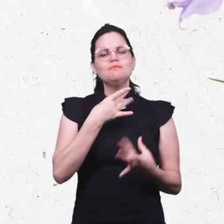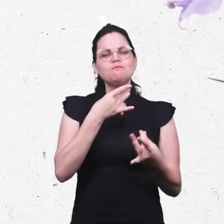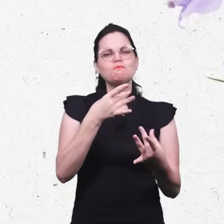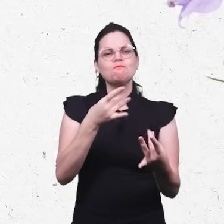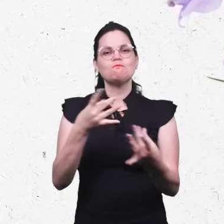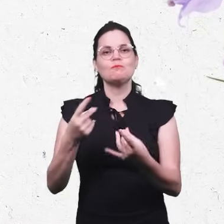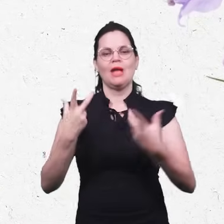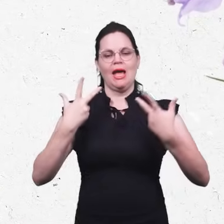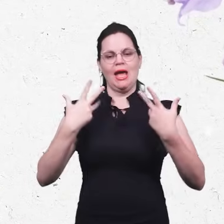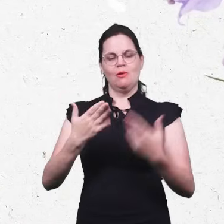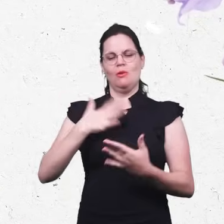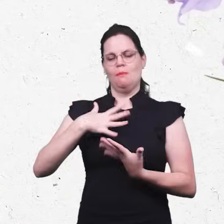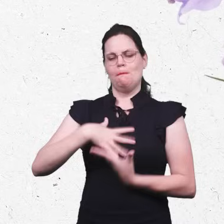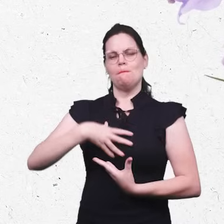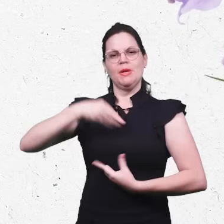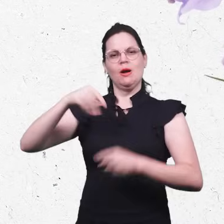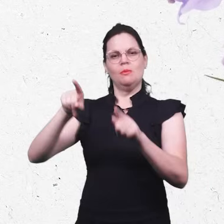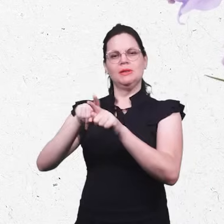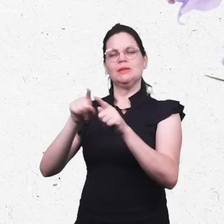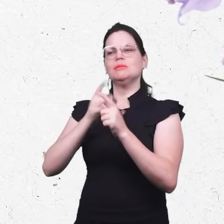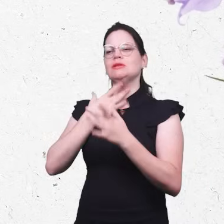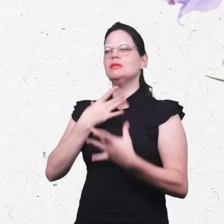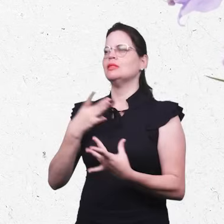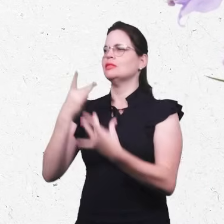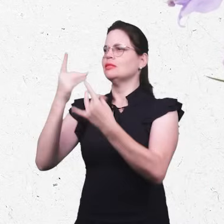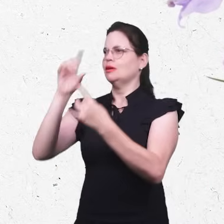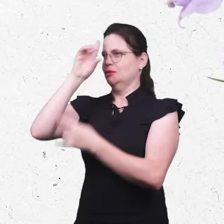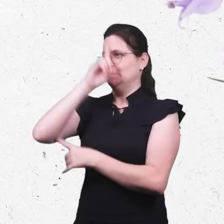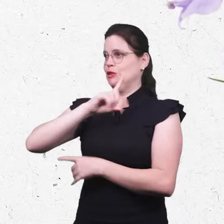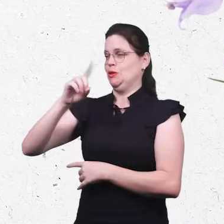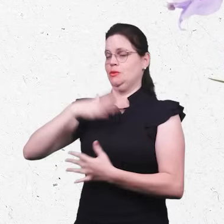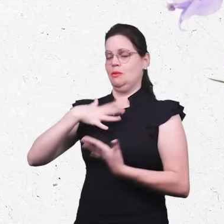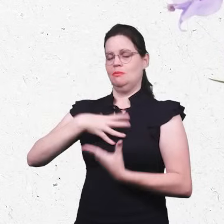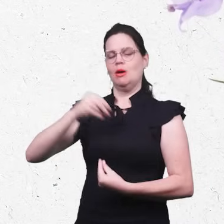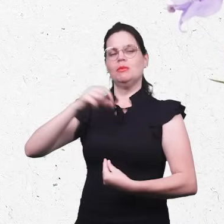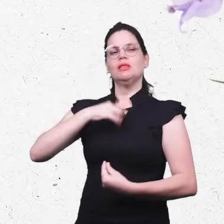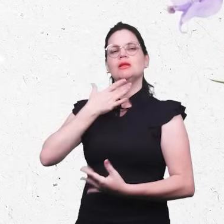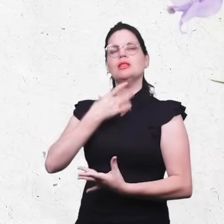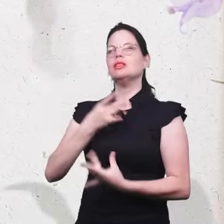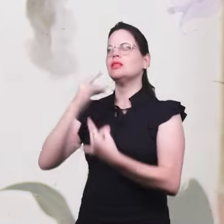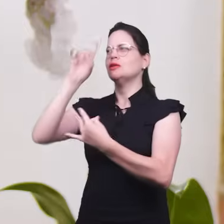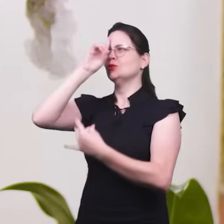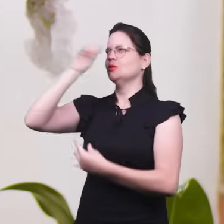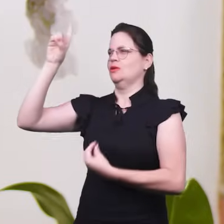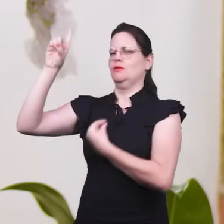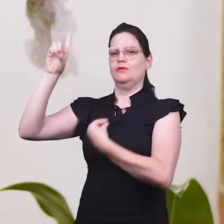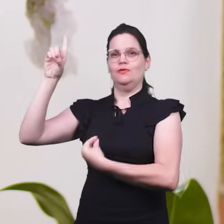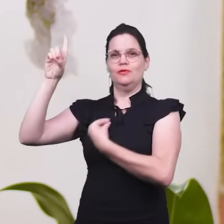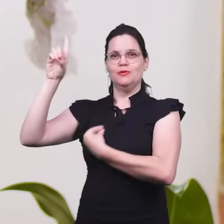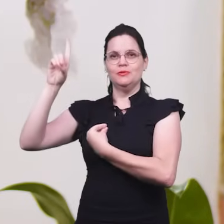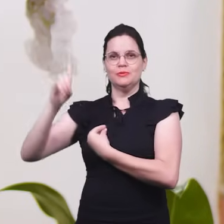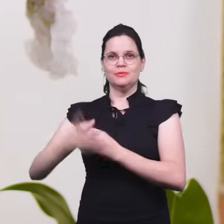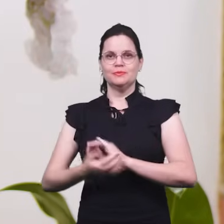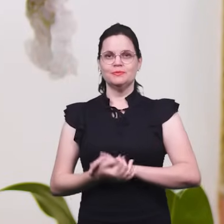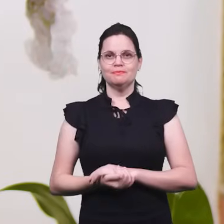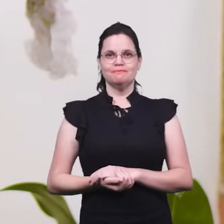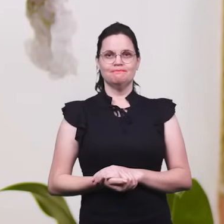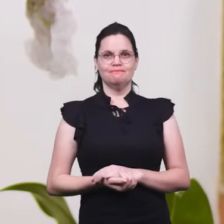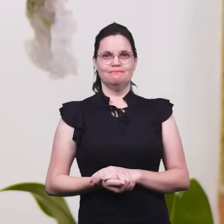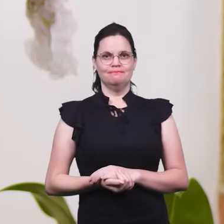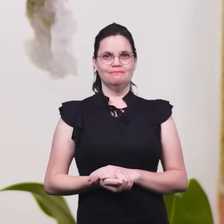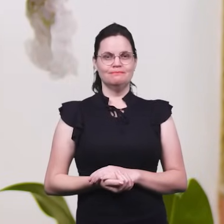minha alma por ti, ó Deus. A minha alma tem sede de Deus, do Deus vivo. A nossa